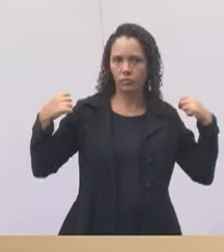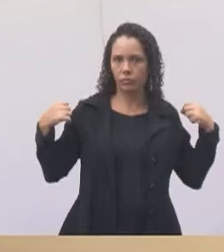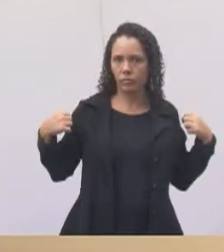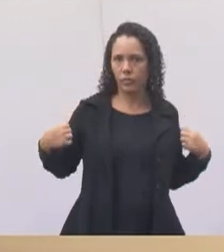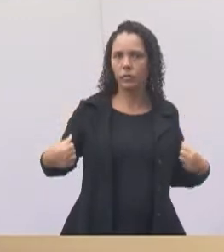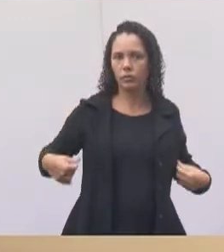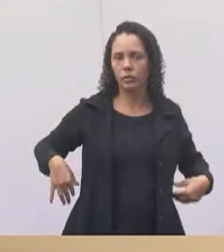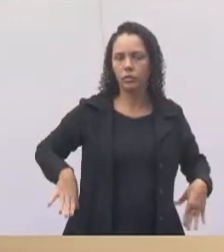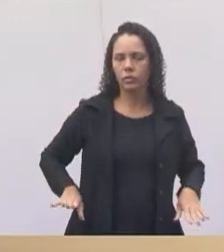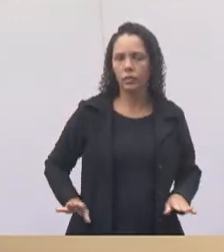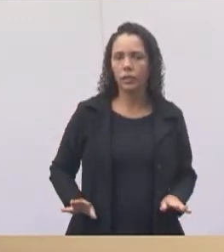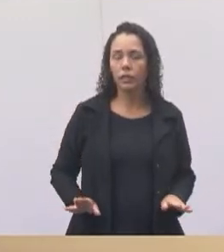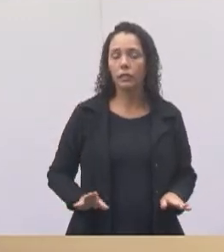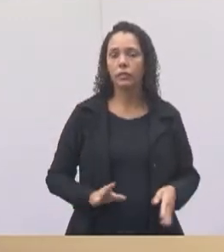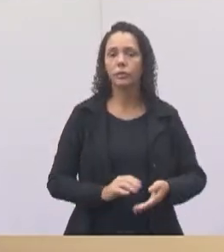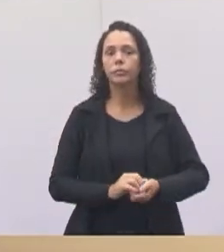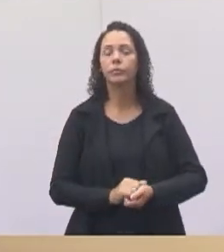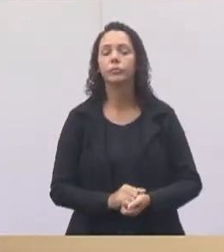na tribuna